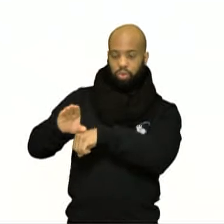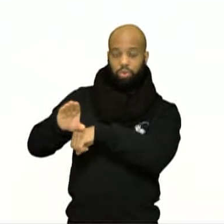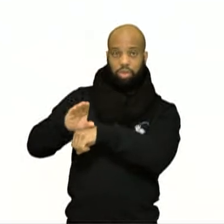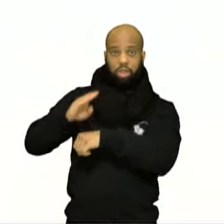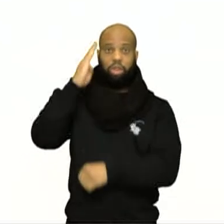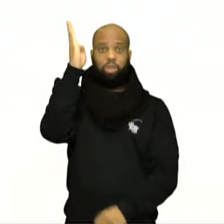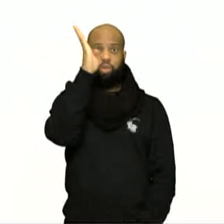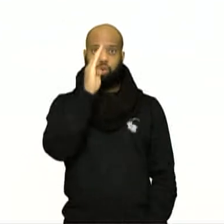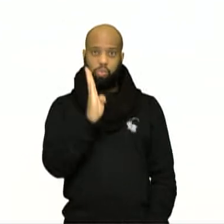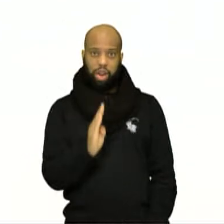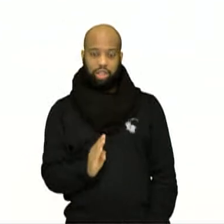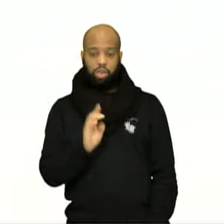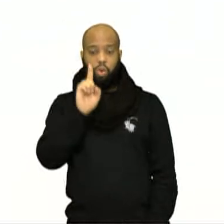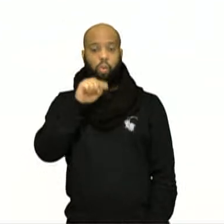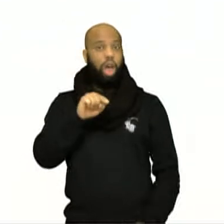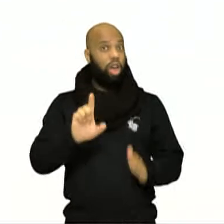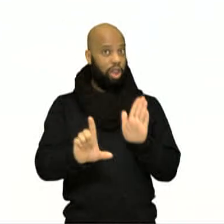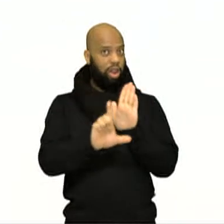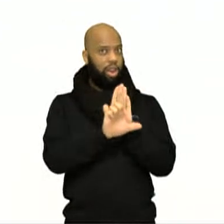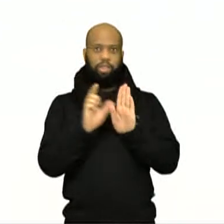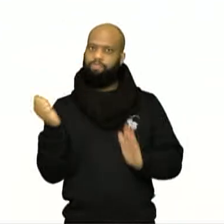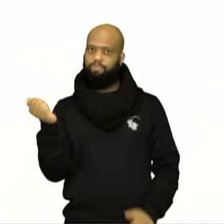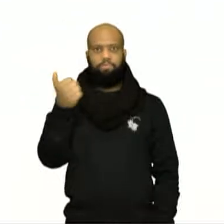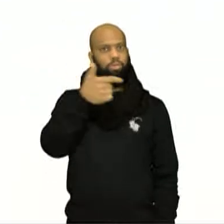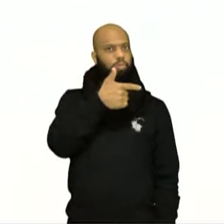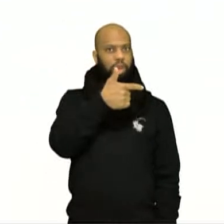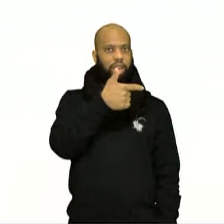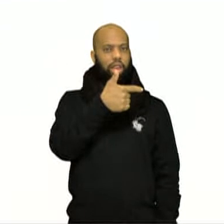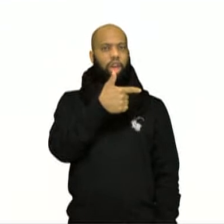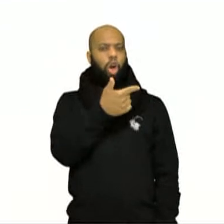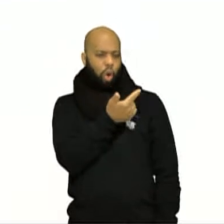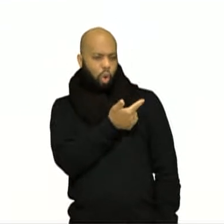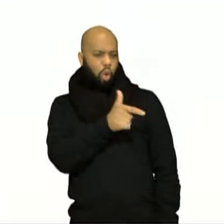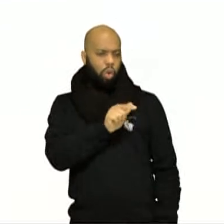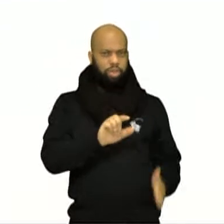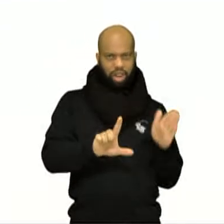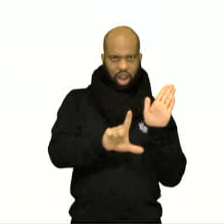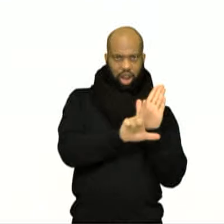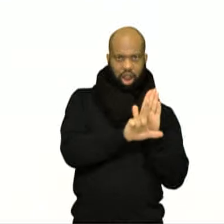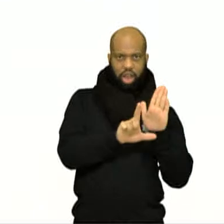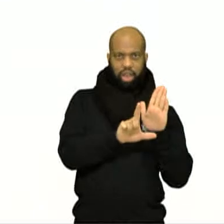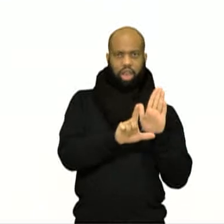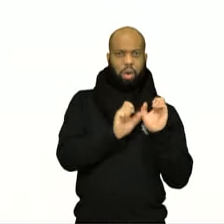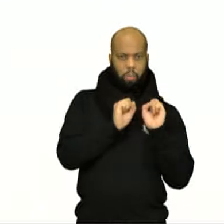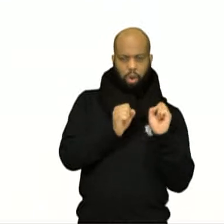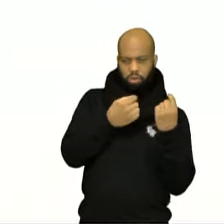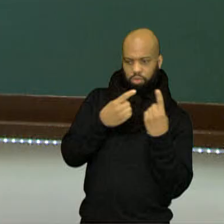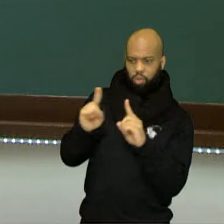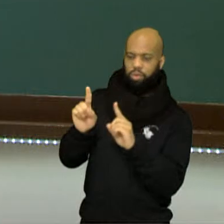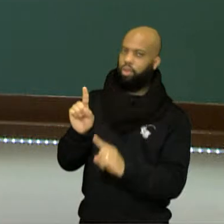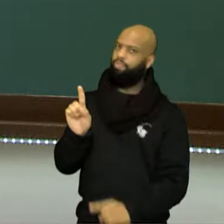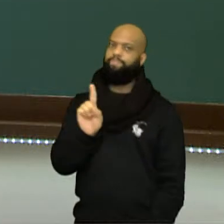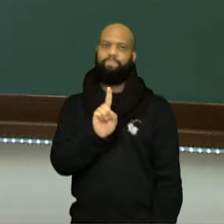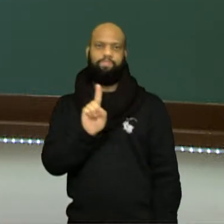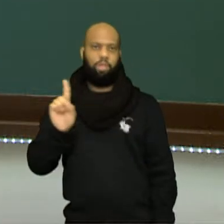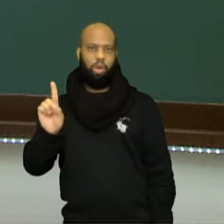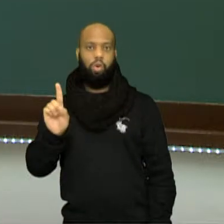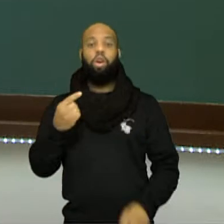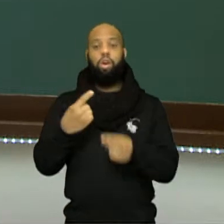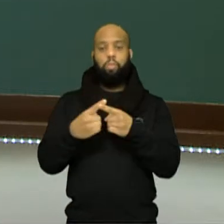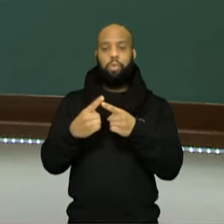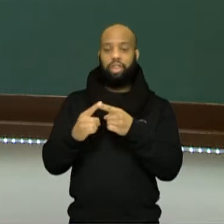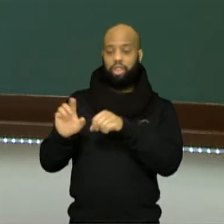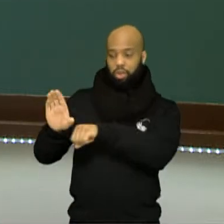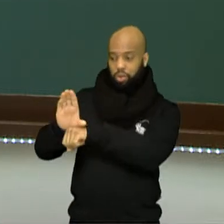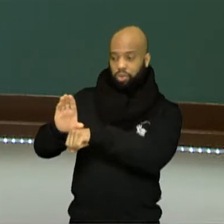Brasil é a lei maior do país e nenhuma outra lei pode ir contra o que ela determina. É na